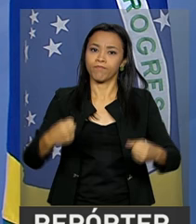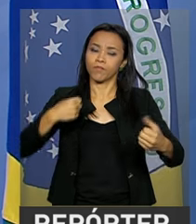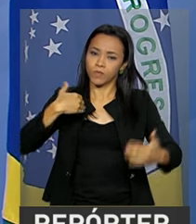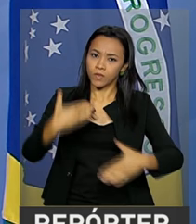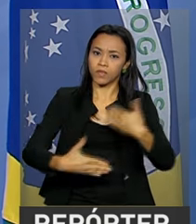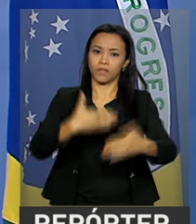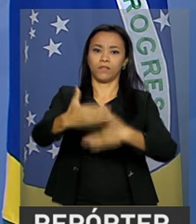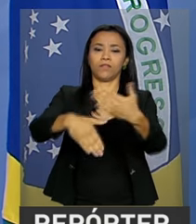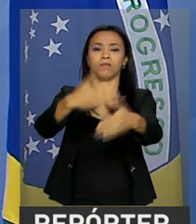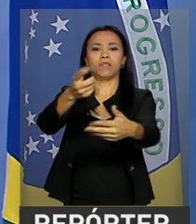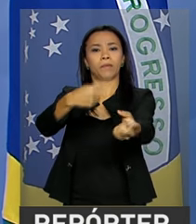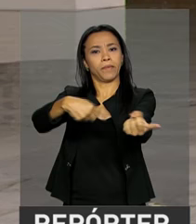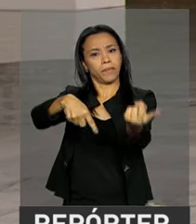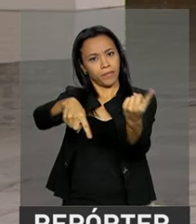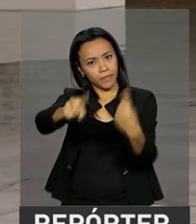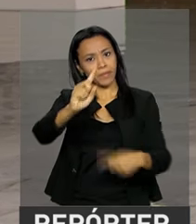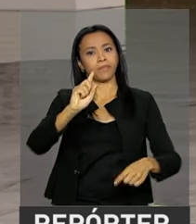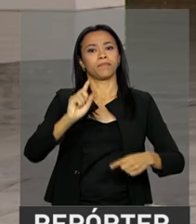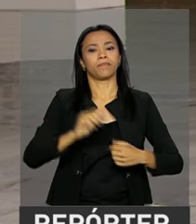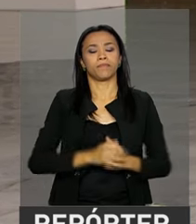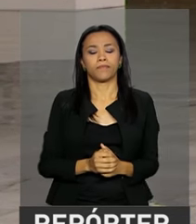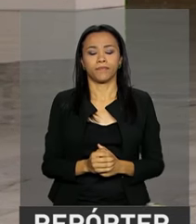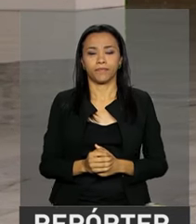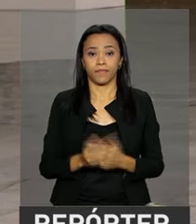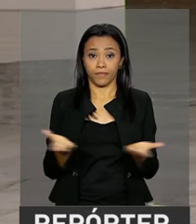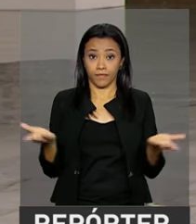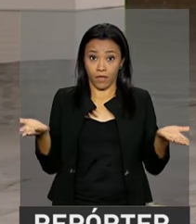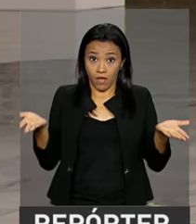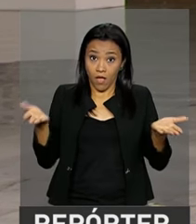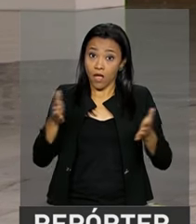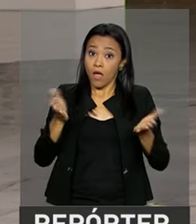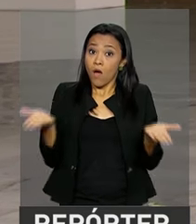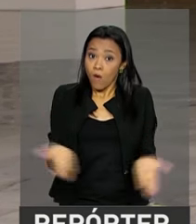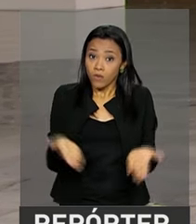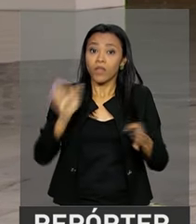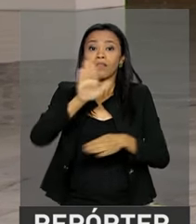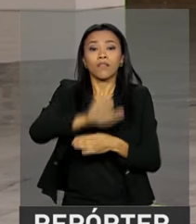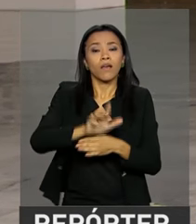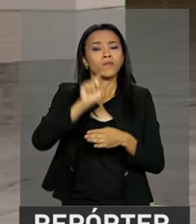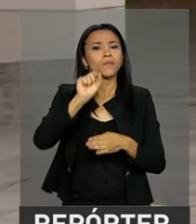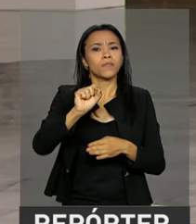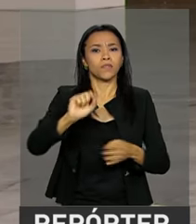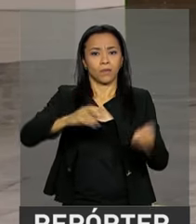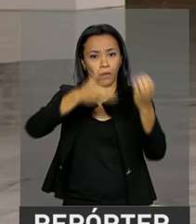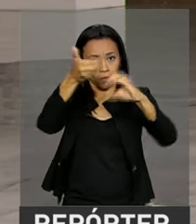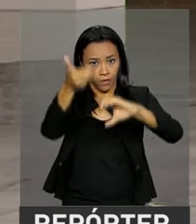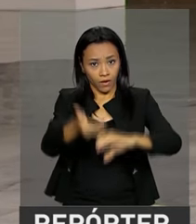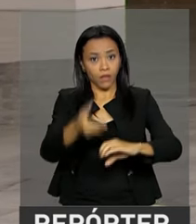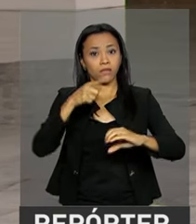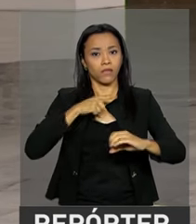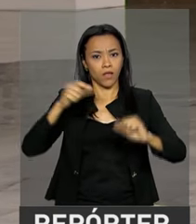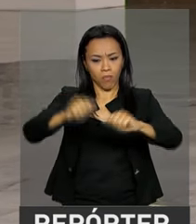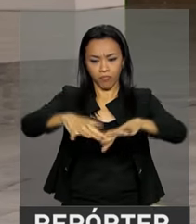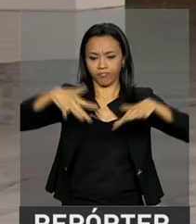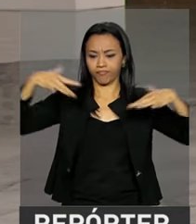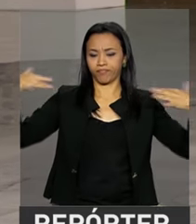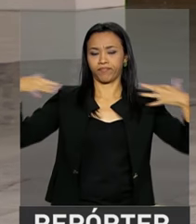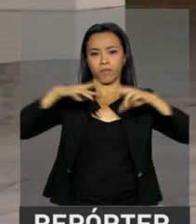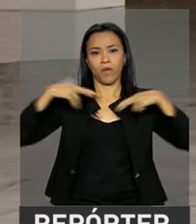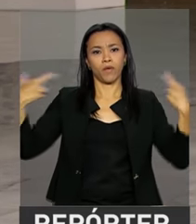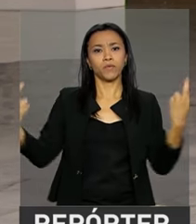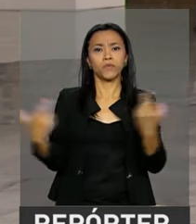crescimento e da prosperidade. E hoje à tarde, o Congresso Nacional realiza a sessão solene